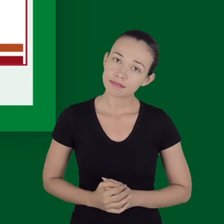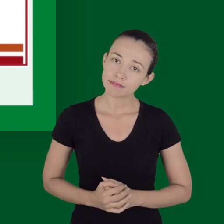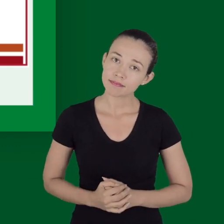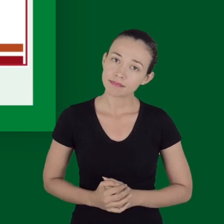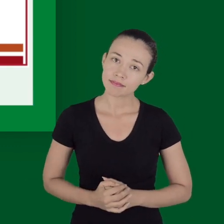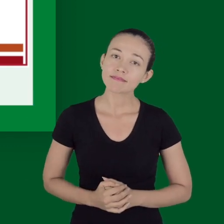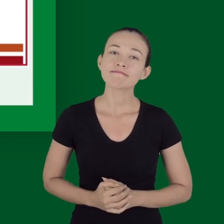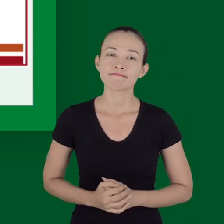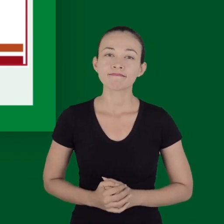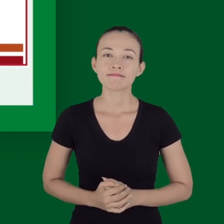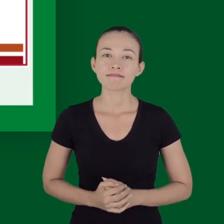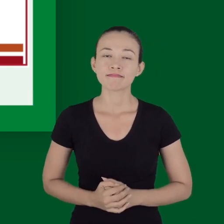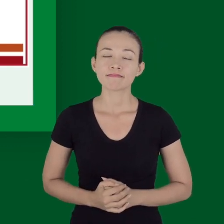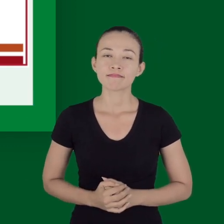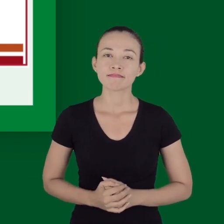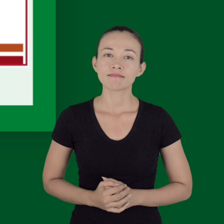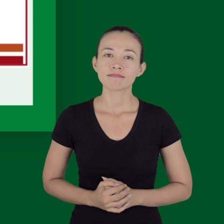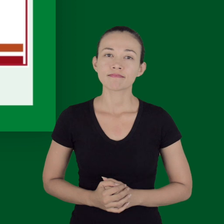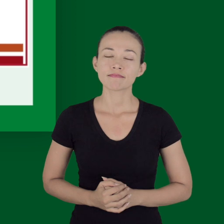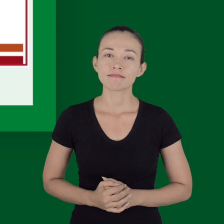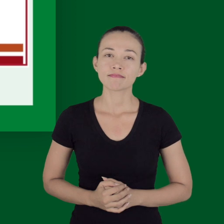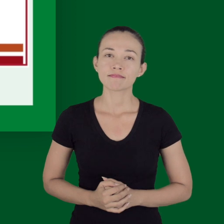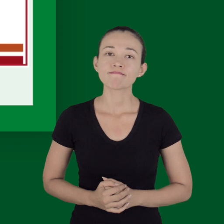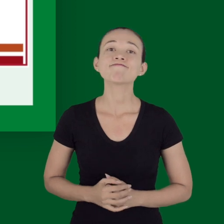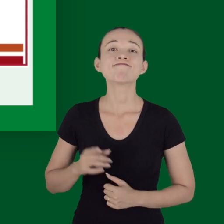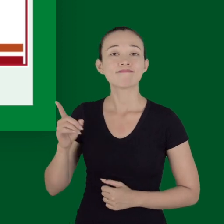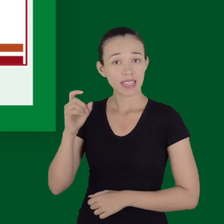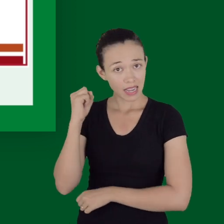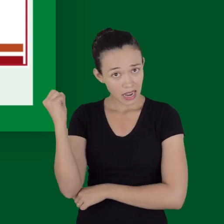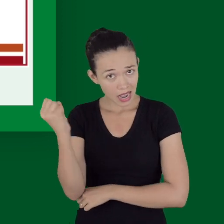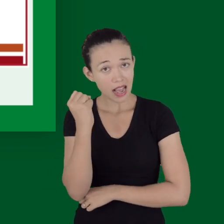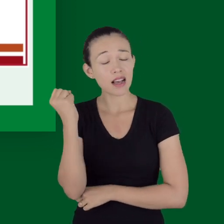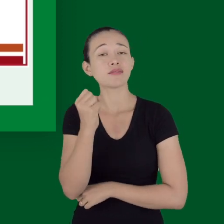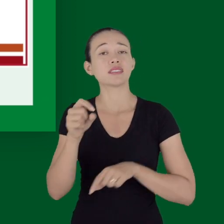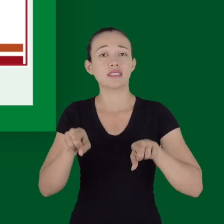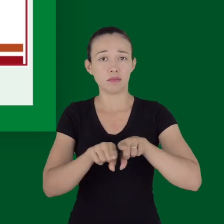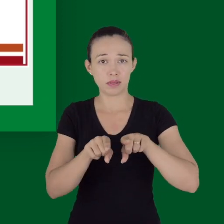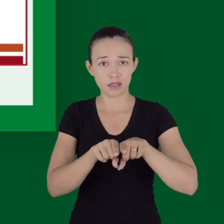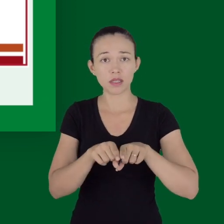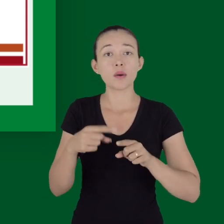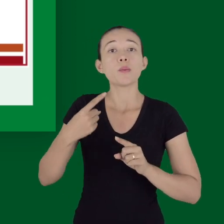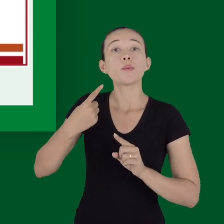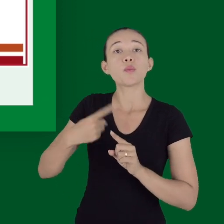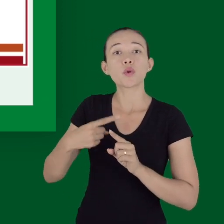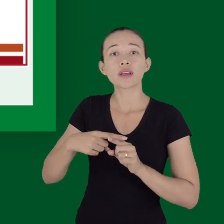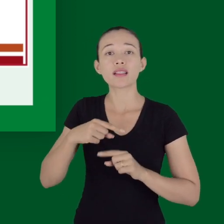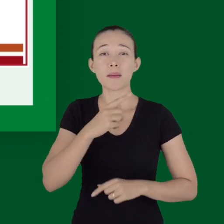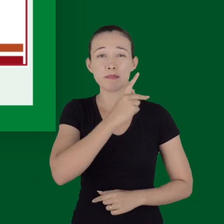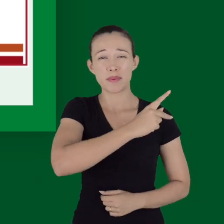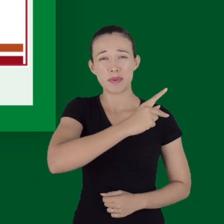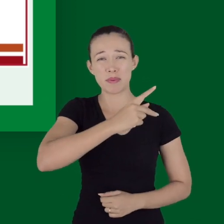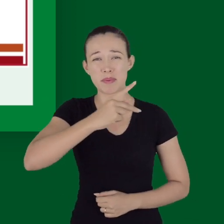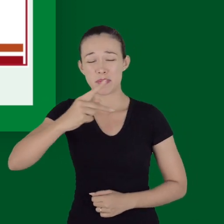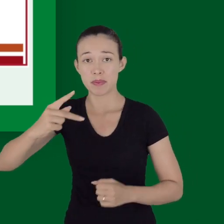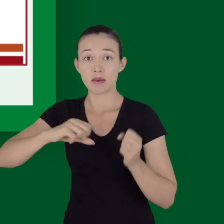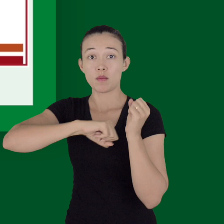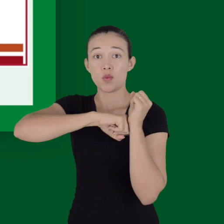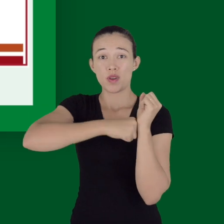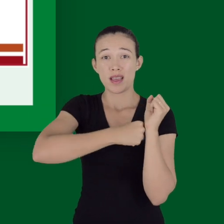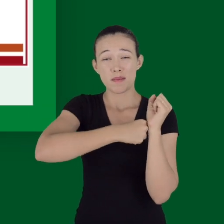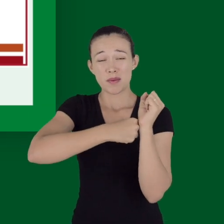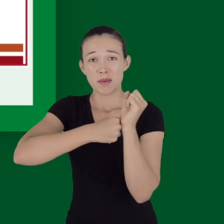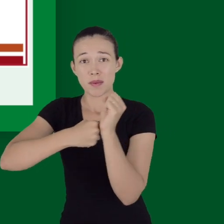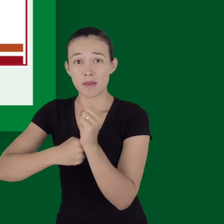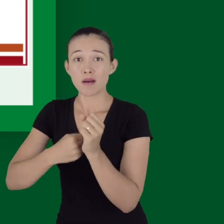né? A gente consegue ver o BAV avançado, que a gente chama de um BAV mais grave também, porque é quando